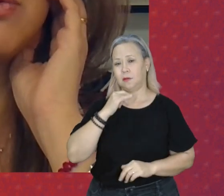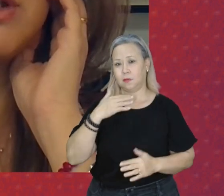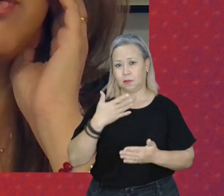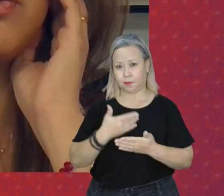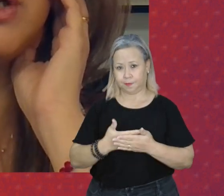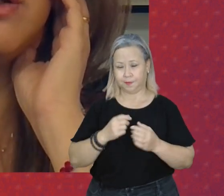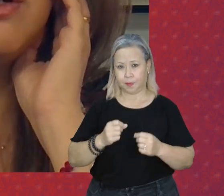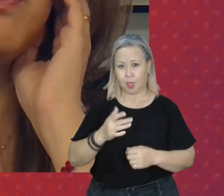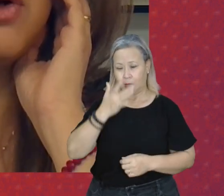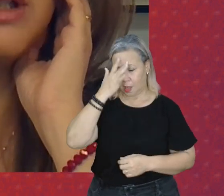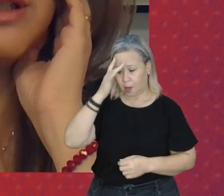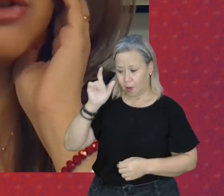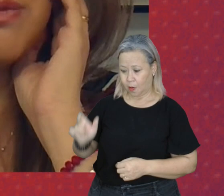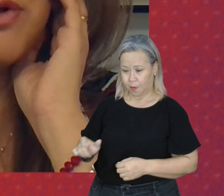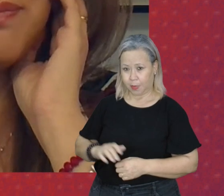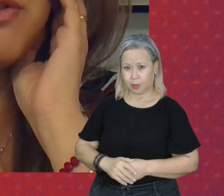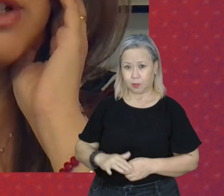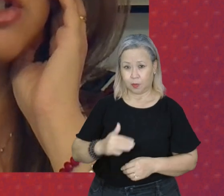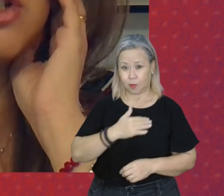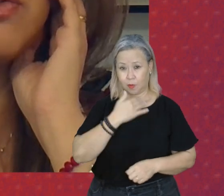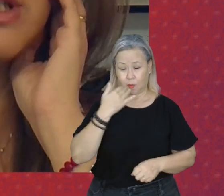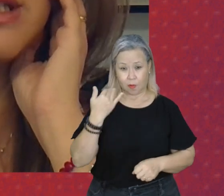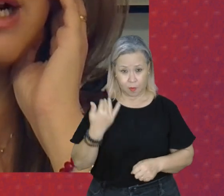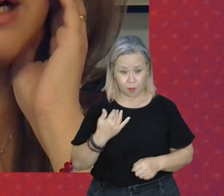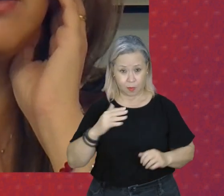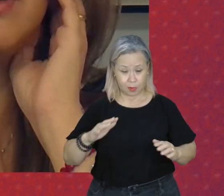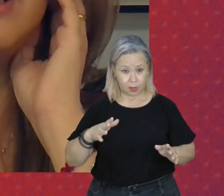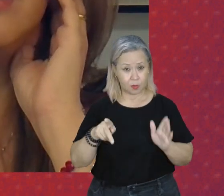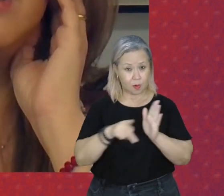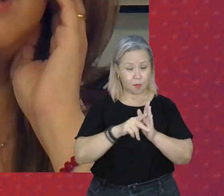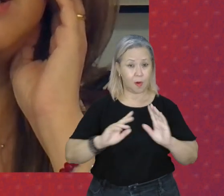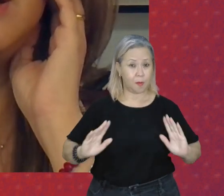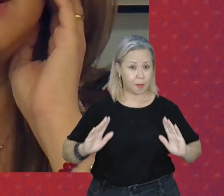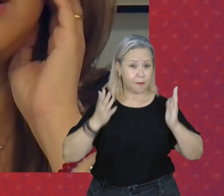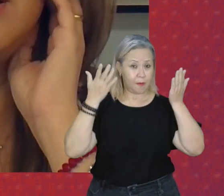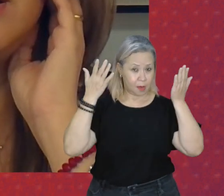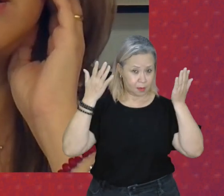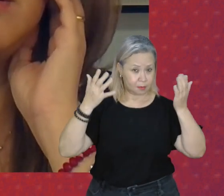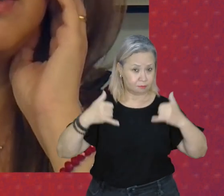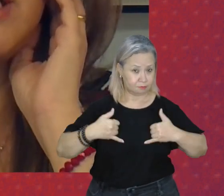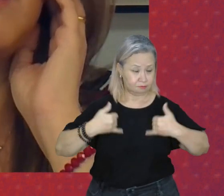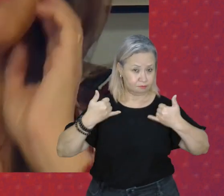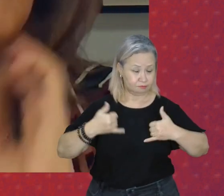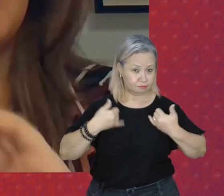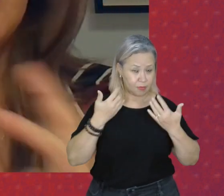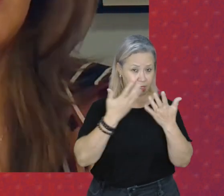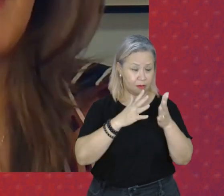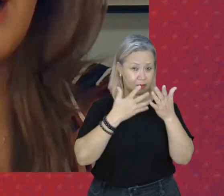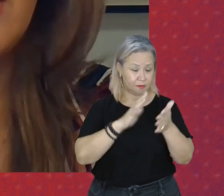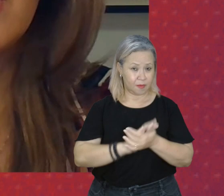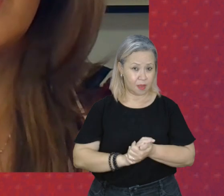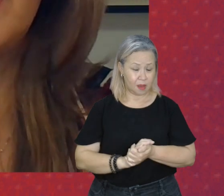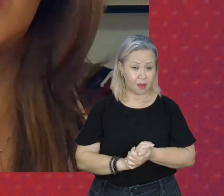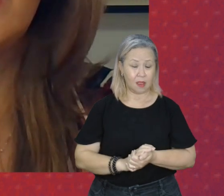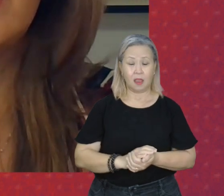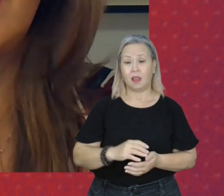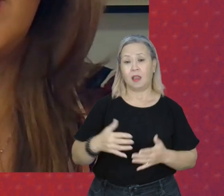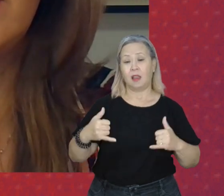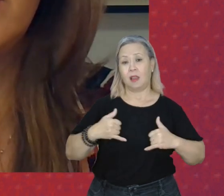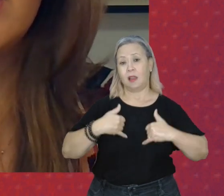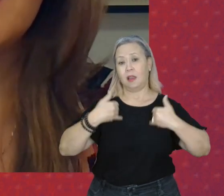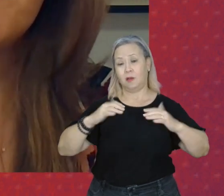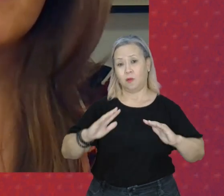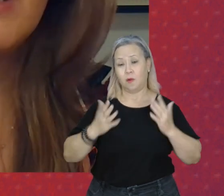uma pessoa que foi morta na sua própria festa de aniversário, né? Que era uma festa temática do Partido